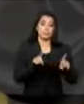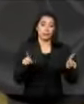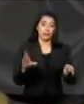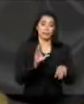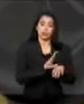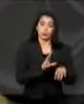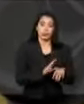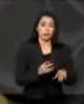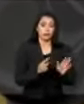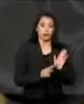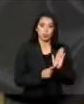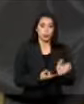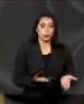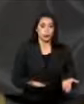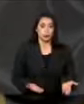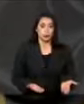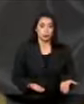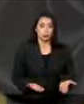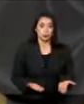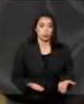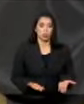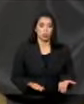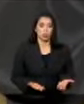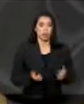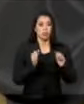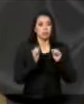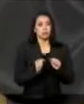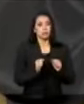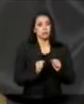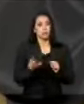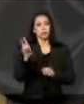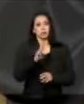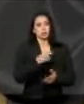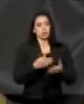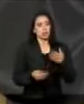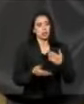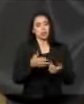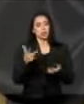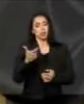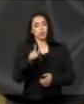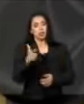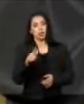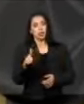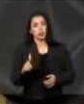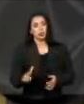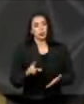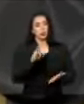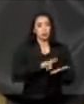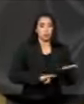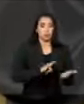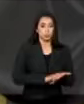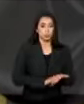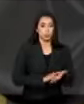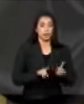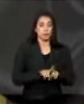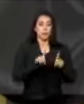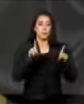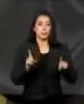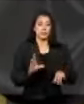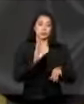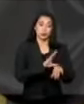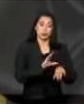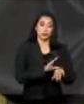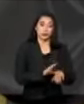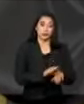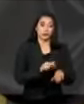diz. Pode-se utilizar qualquer instrumento hermenêutico, qualquer instrumento exegético, é o que está lá. E é esta Constituição que